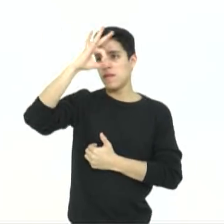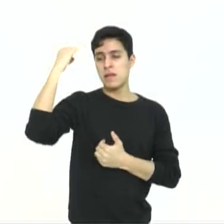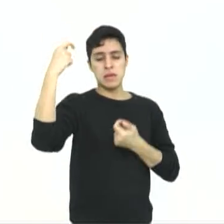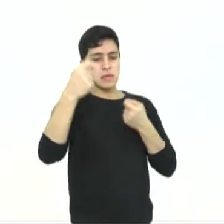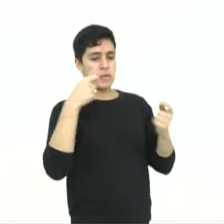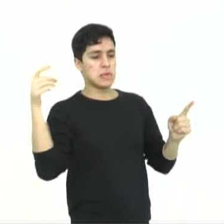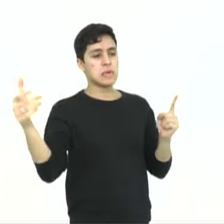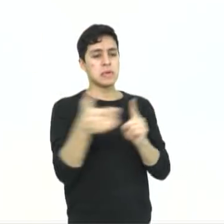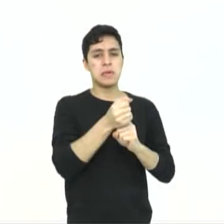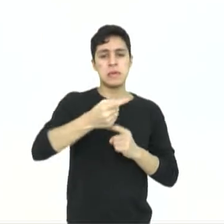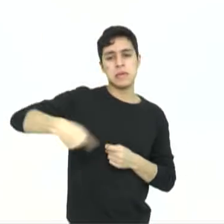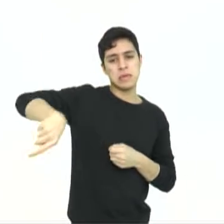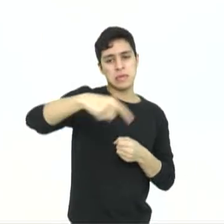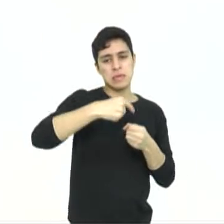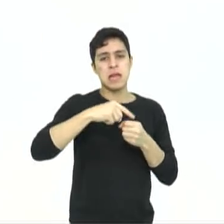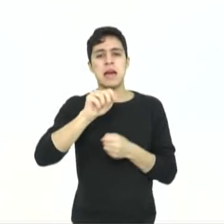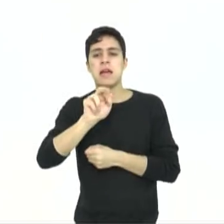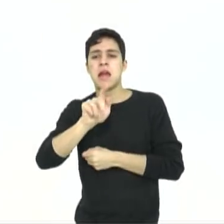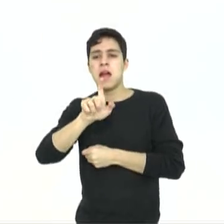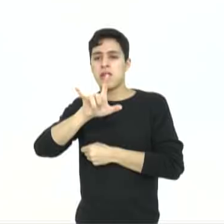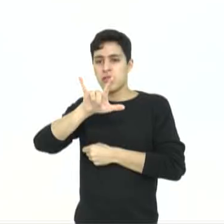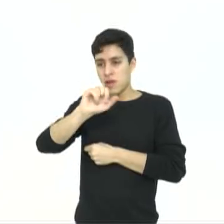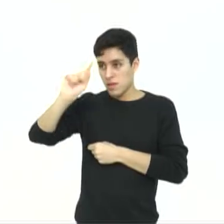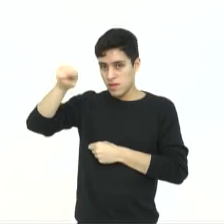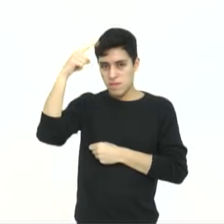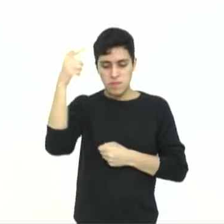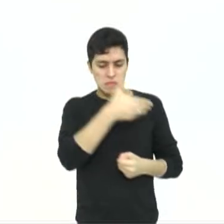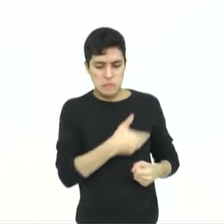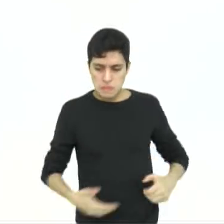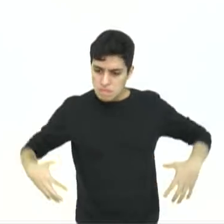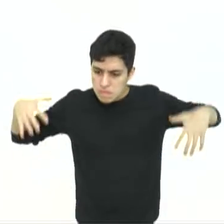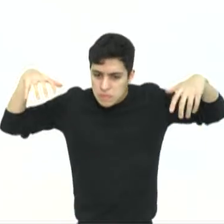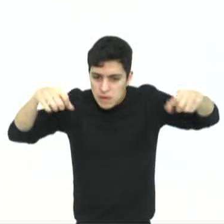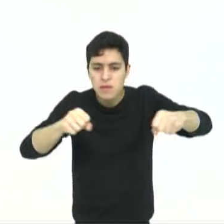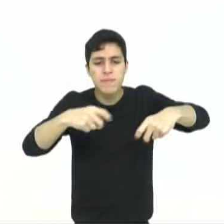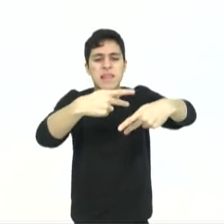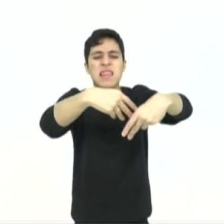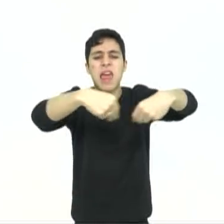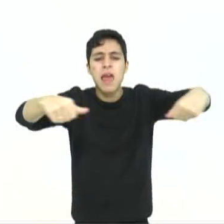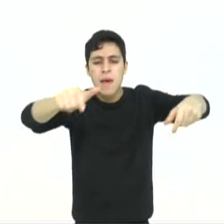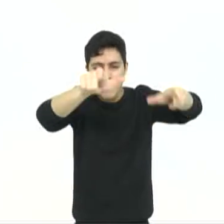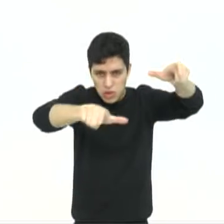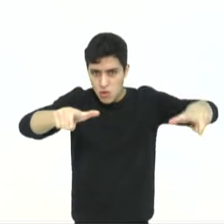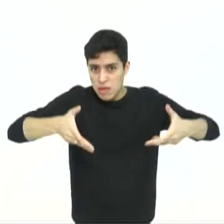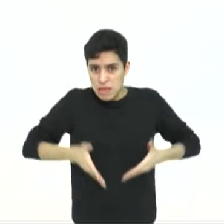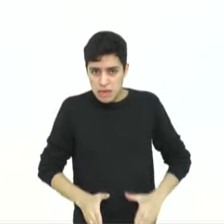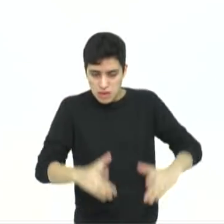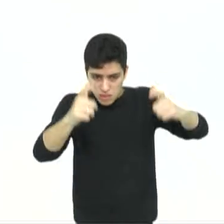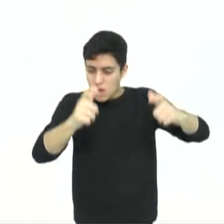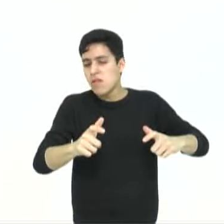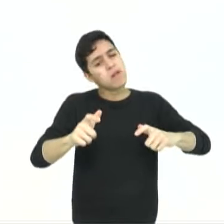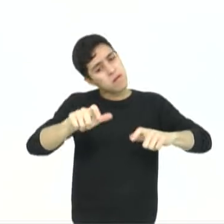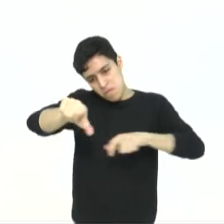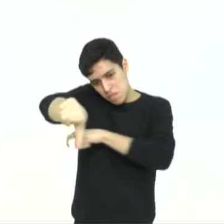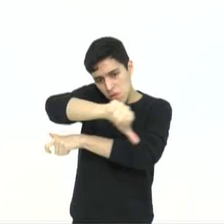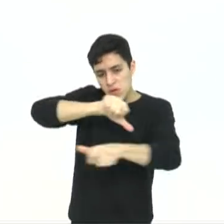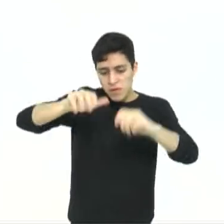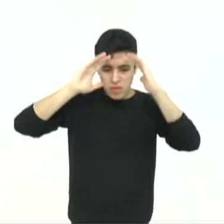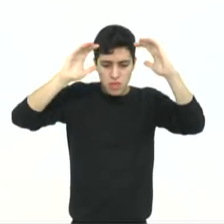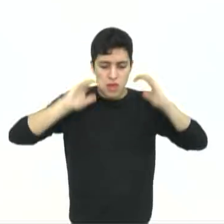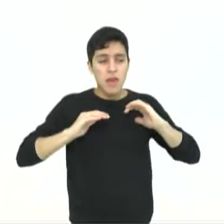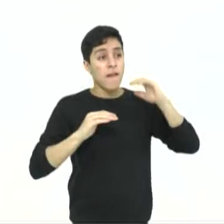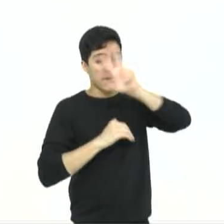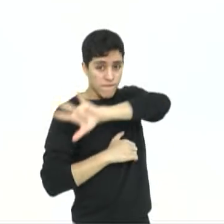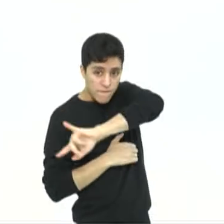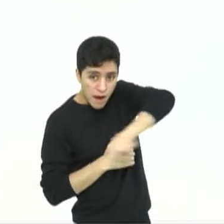cidade da Argélia. Pouco tempo depois, assumiram o governo, tomaram as terras dos nativos, obrigaram eles a trabalhar nas culturas de oliveira, da vinha,